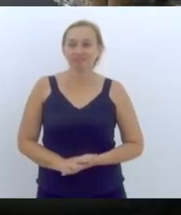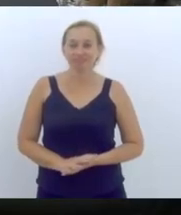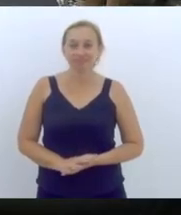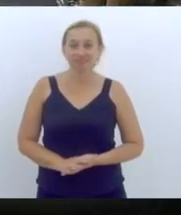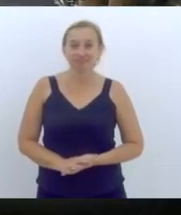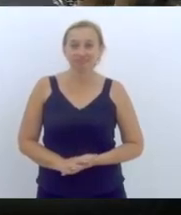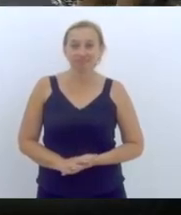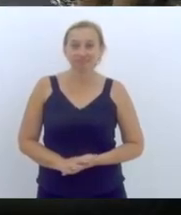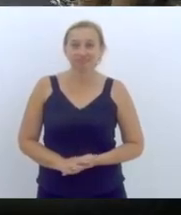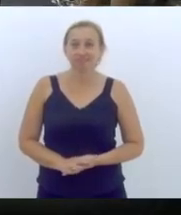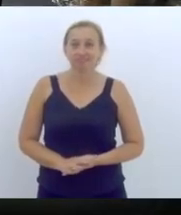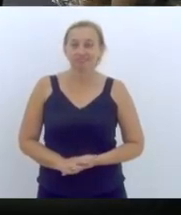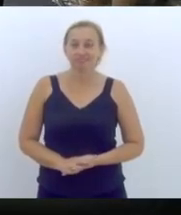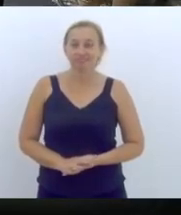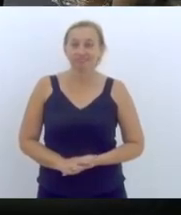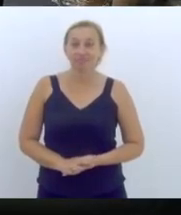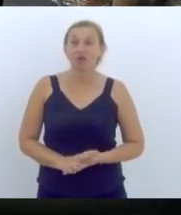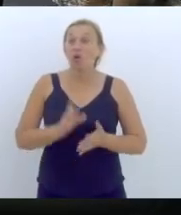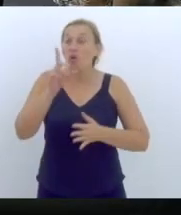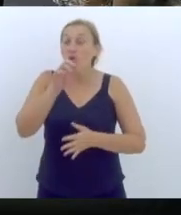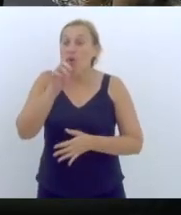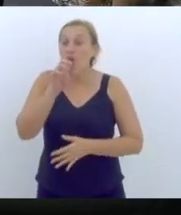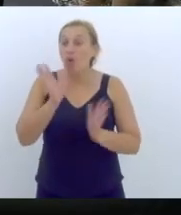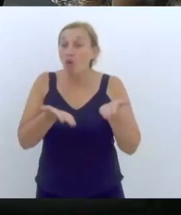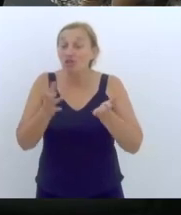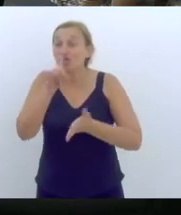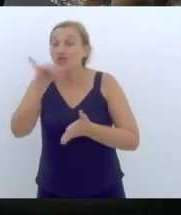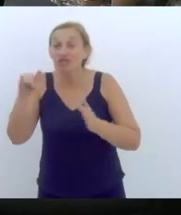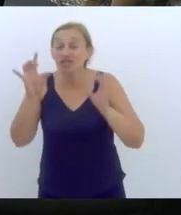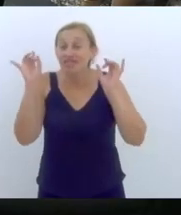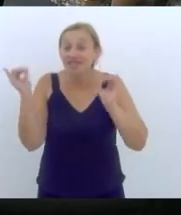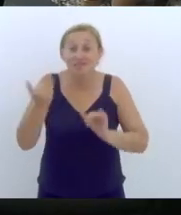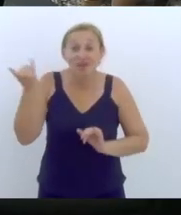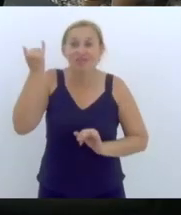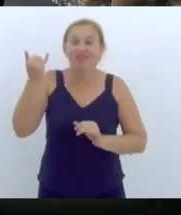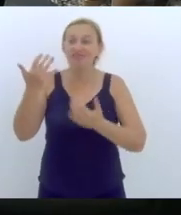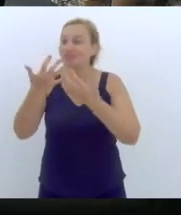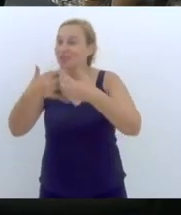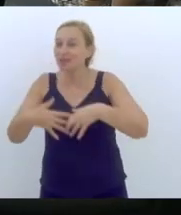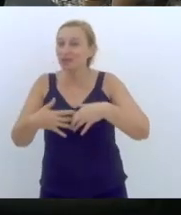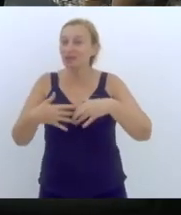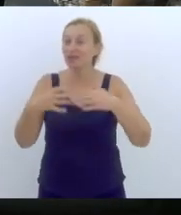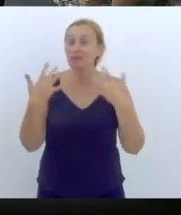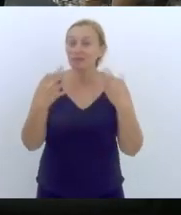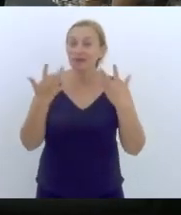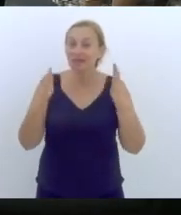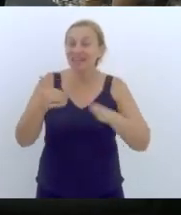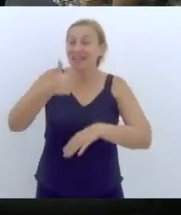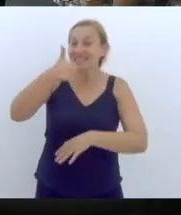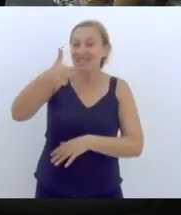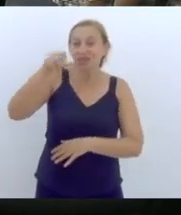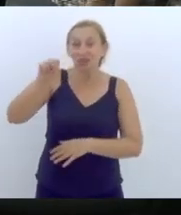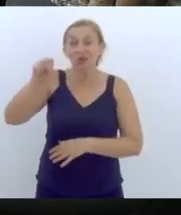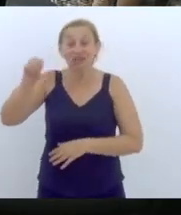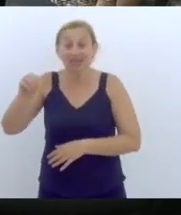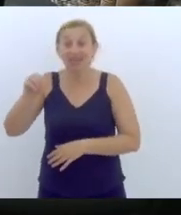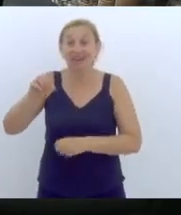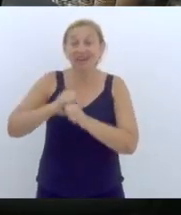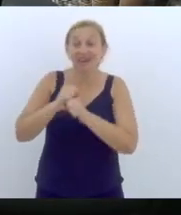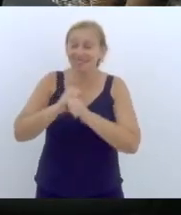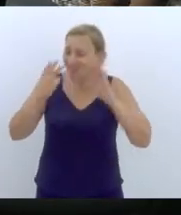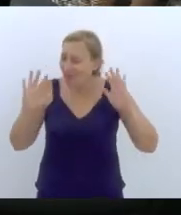Um pouco mais cheio, porque hoje é um dia muito importante para Petrópolis. Petrópolis hoje comemora 180 anos, então dá um